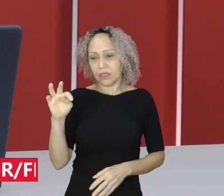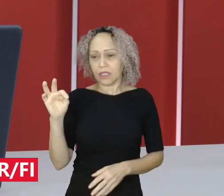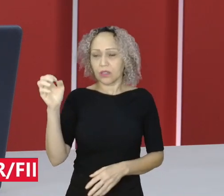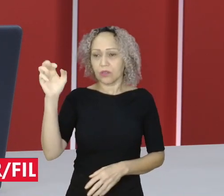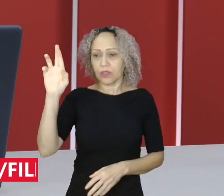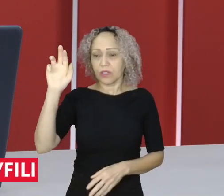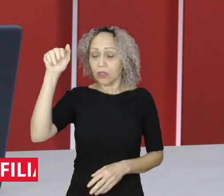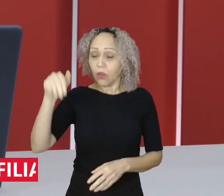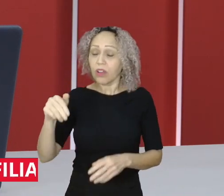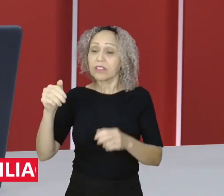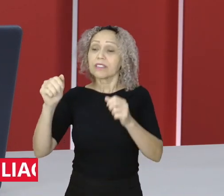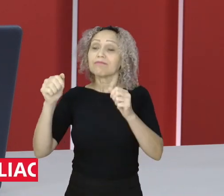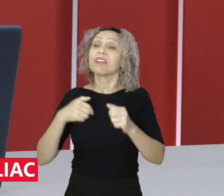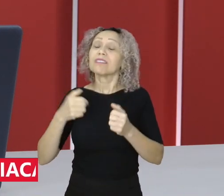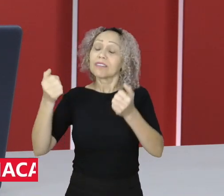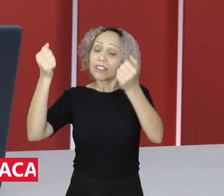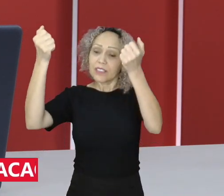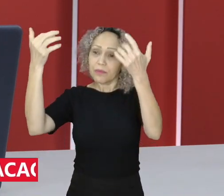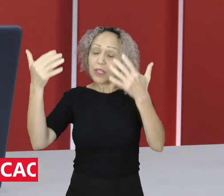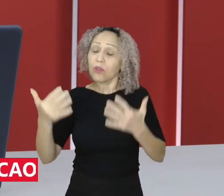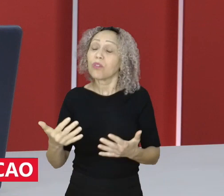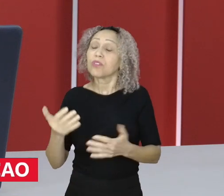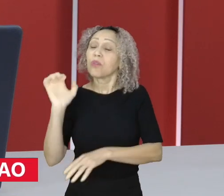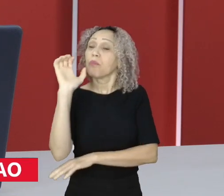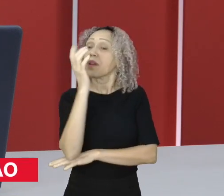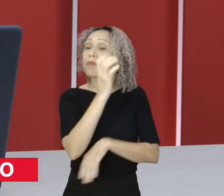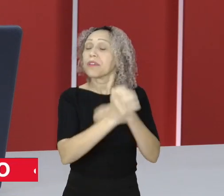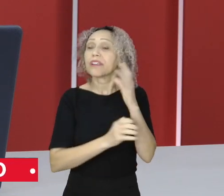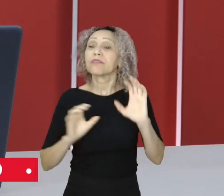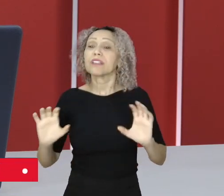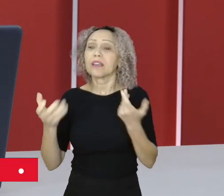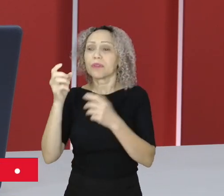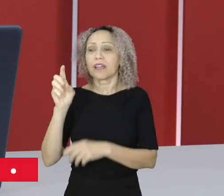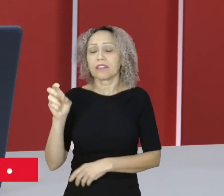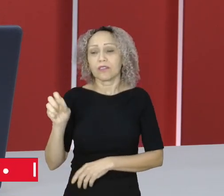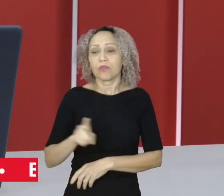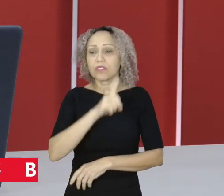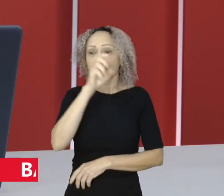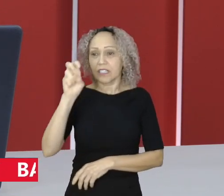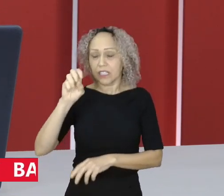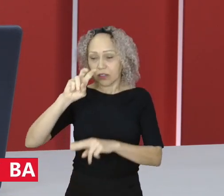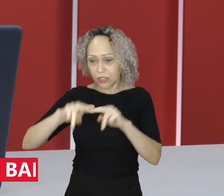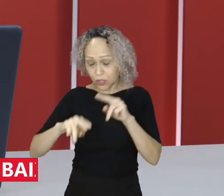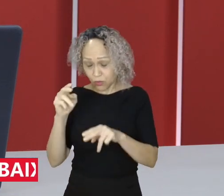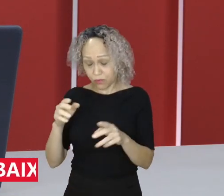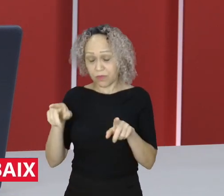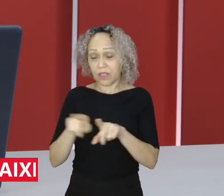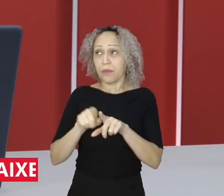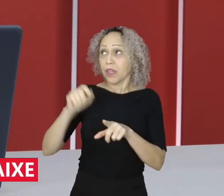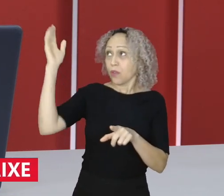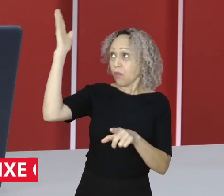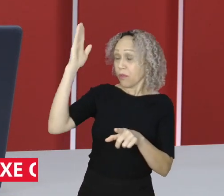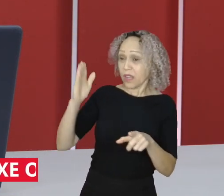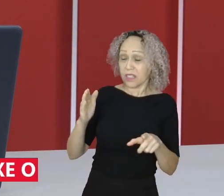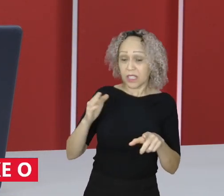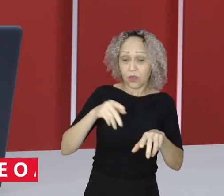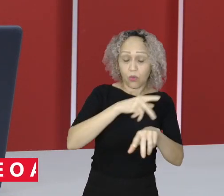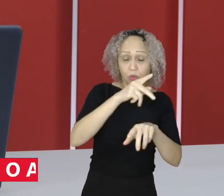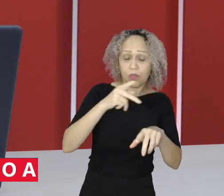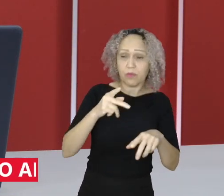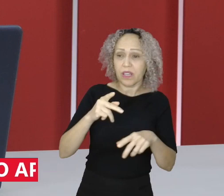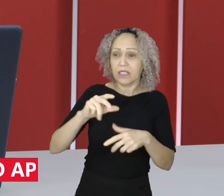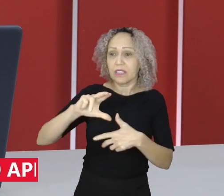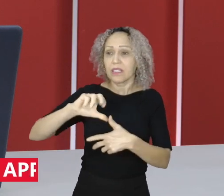Ambiente, que foi celebrado em 5 de junho. A retomada das relações entre o Brasil e os países da América do Sul foi tema